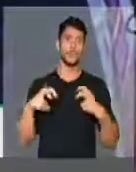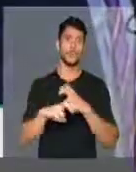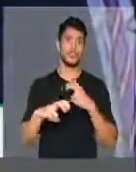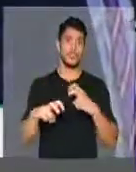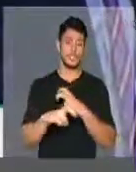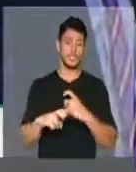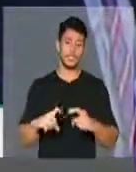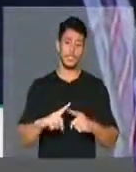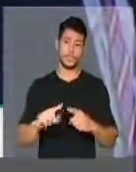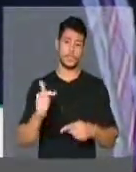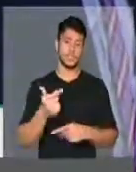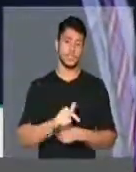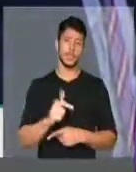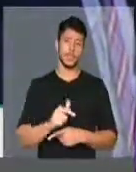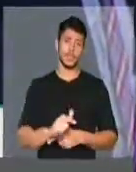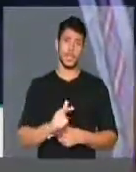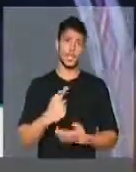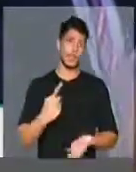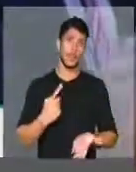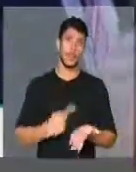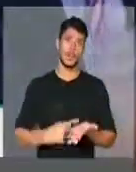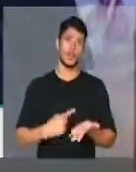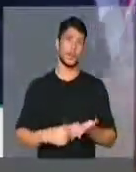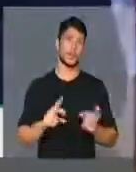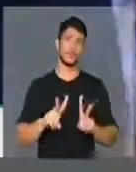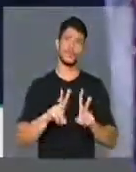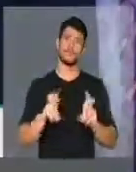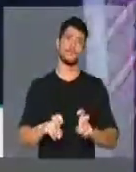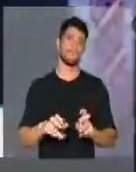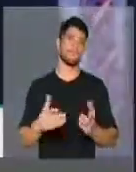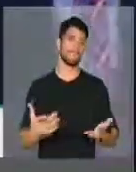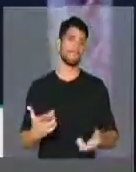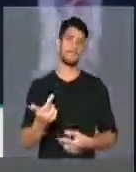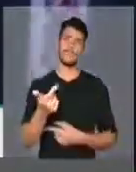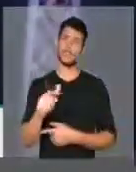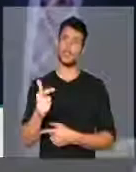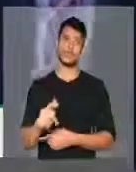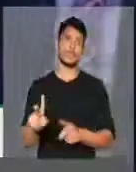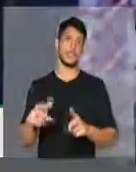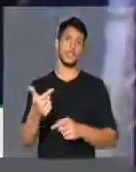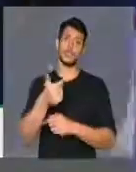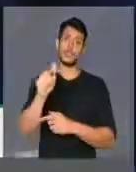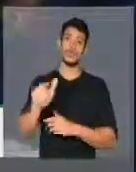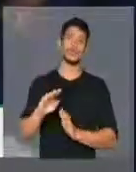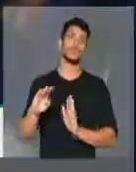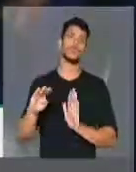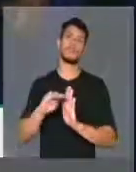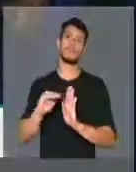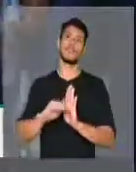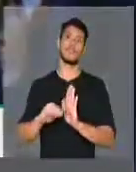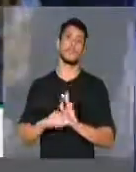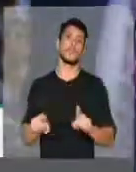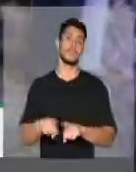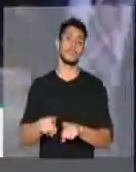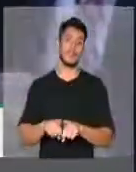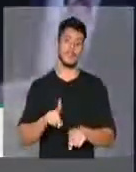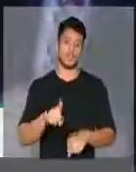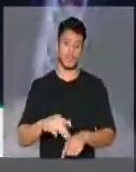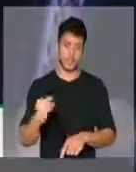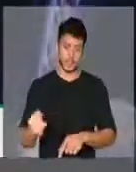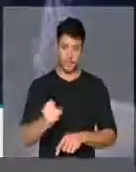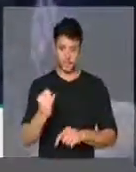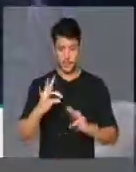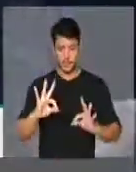acordo, não haver esse acordo com relação a essa matéria, não há com relação às outras matérias. É prudente que Vossa Excelência, para que todos